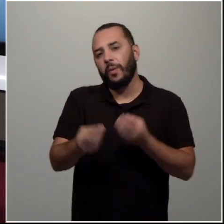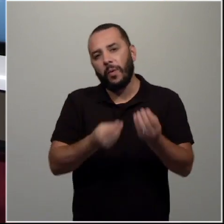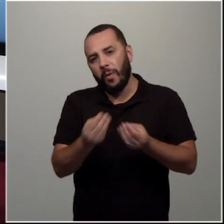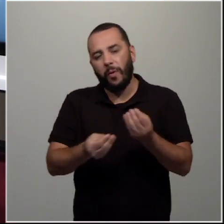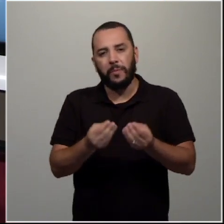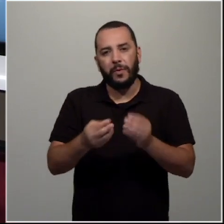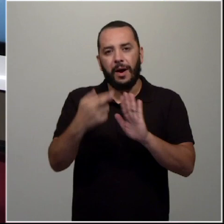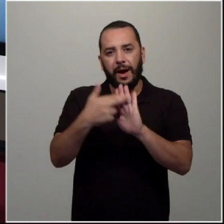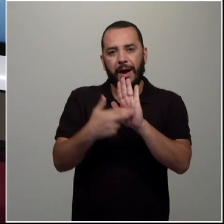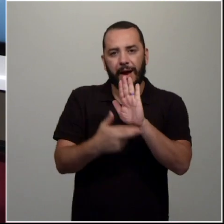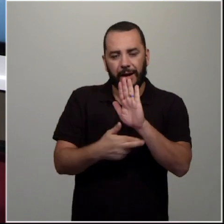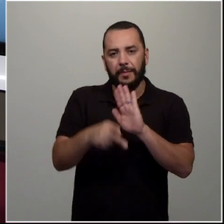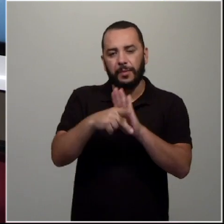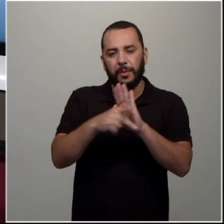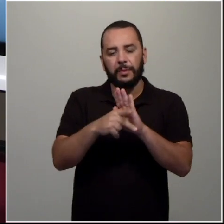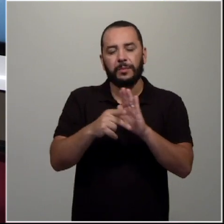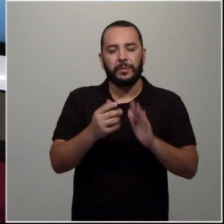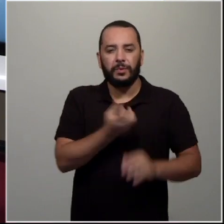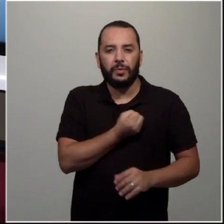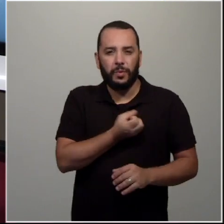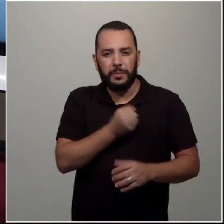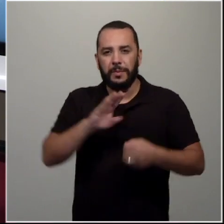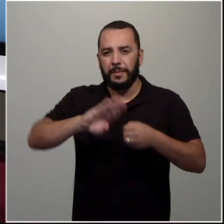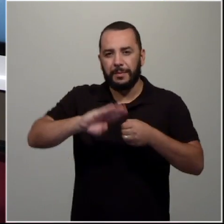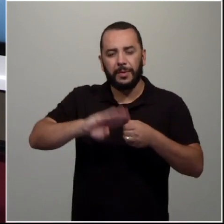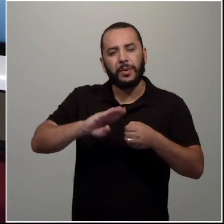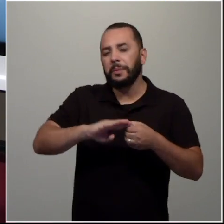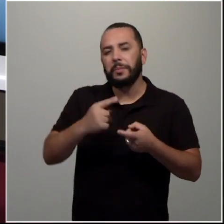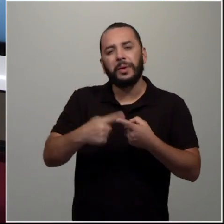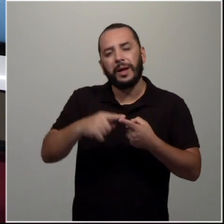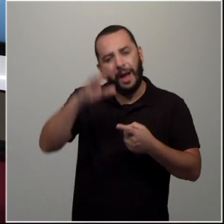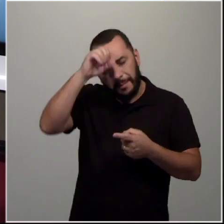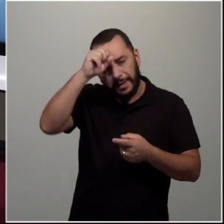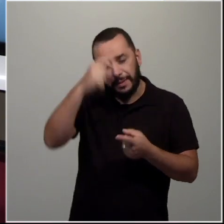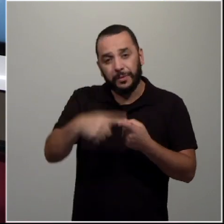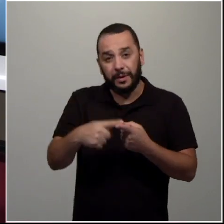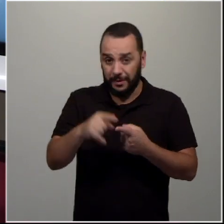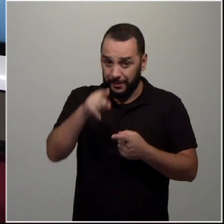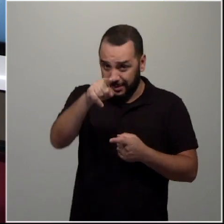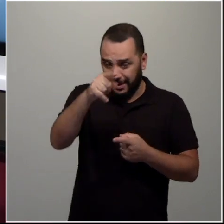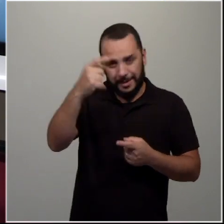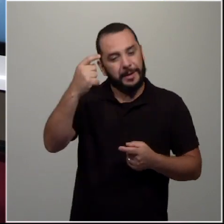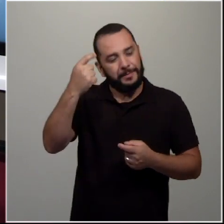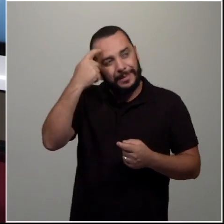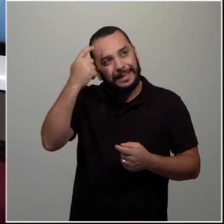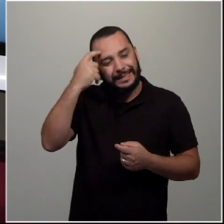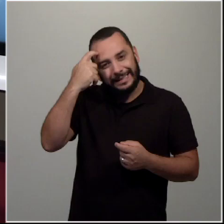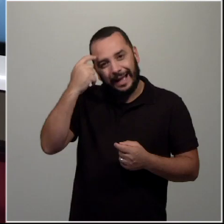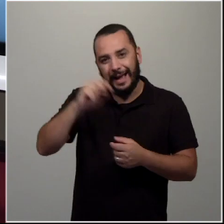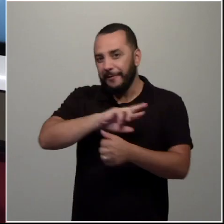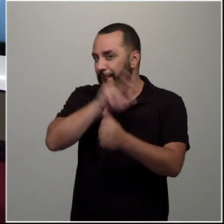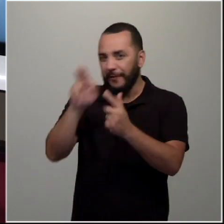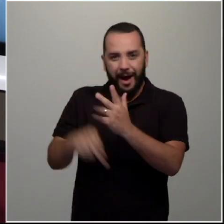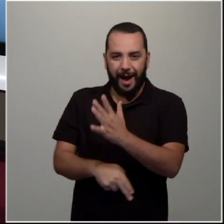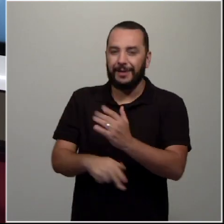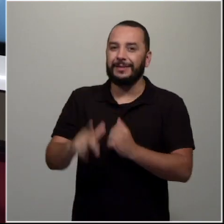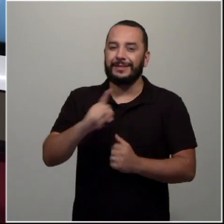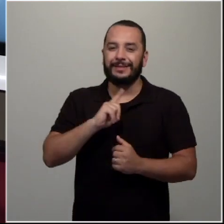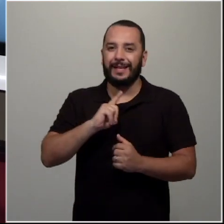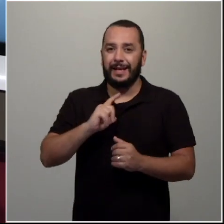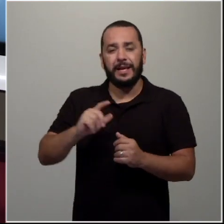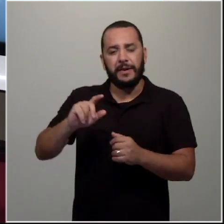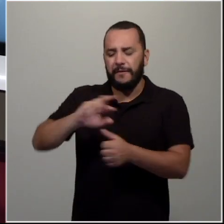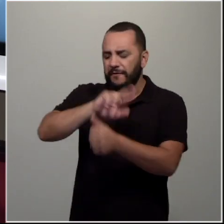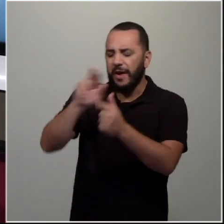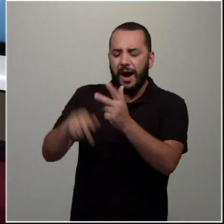numeração babilônico em algum momento da escolaridade porque ele ajuda a gente pensar em várias questões que são próprias